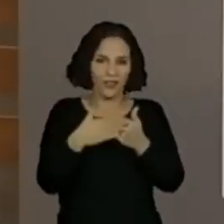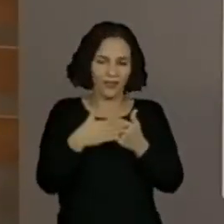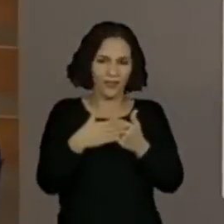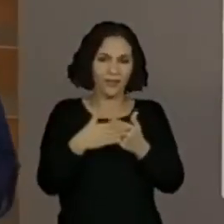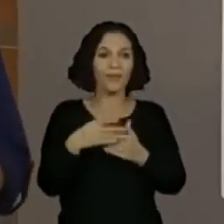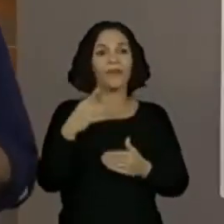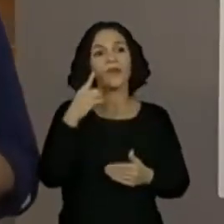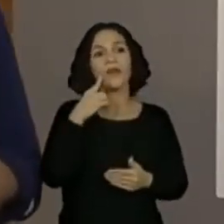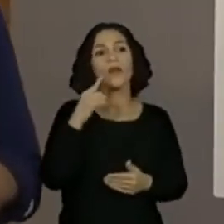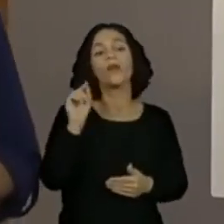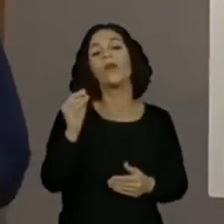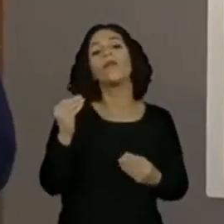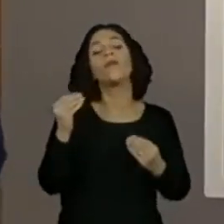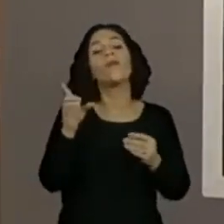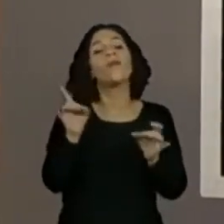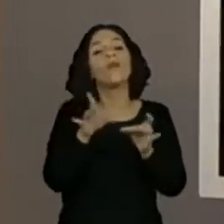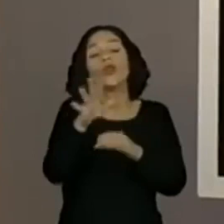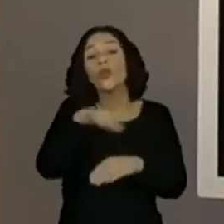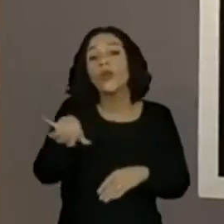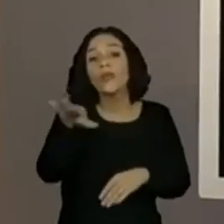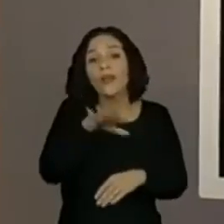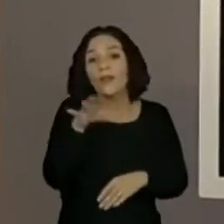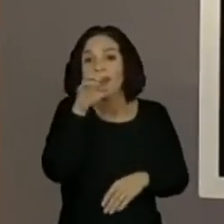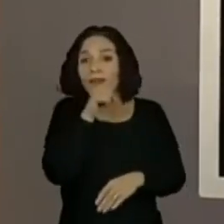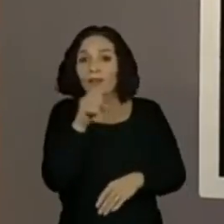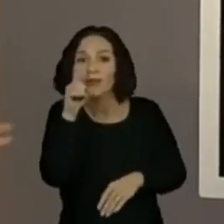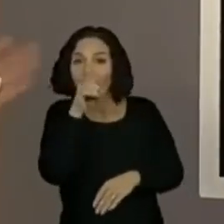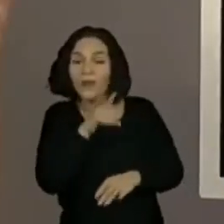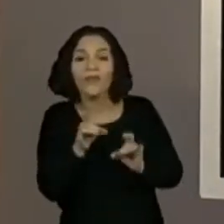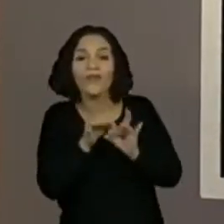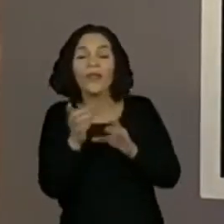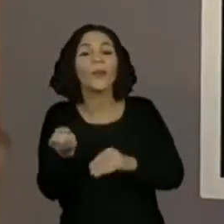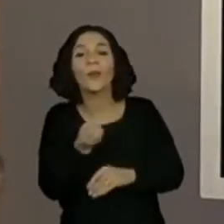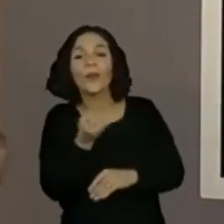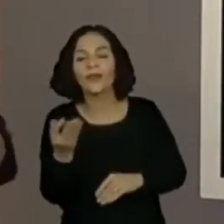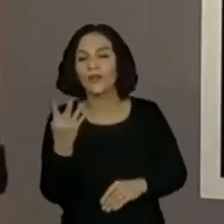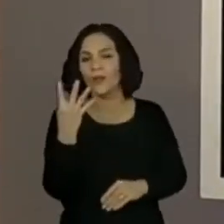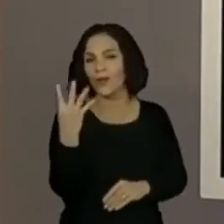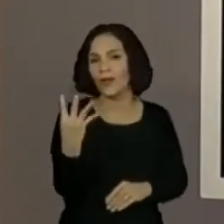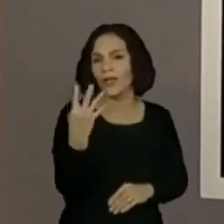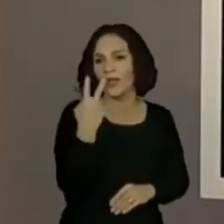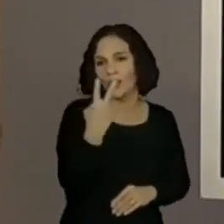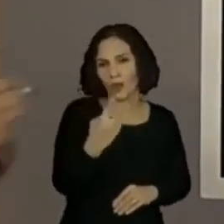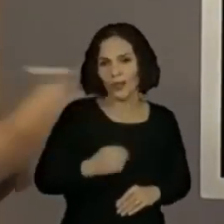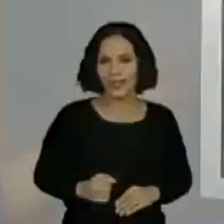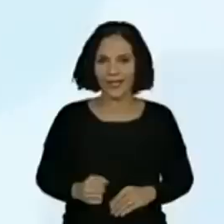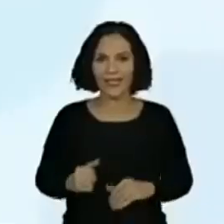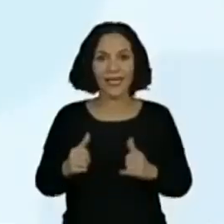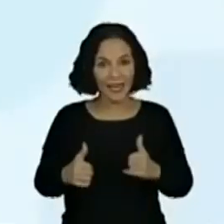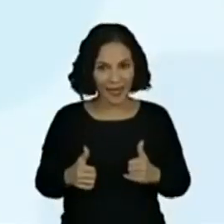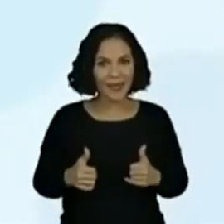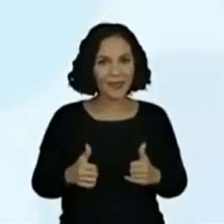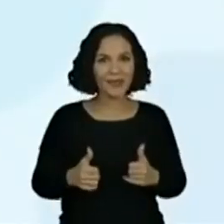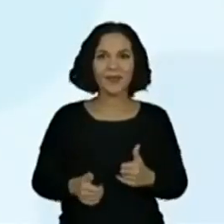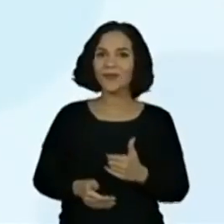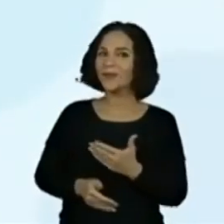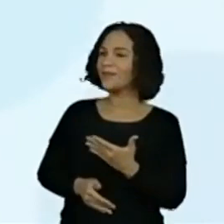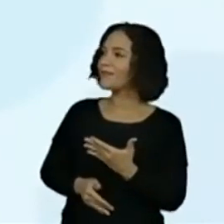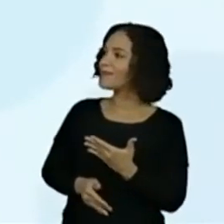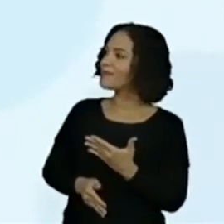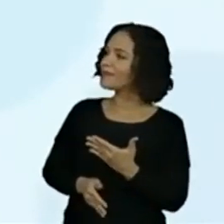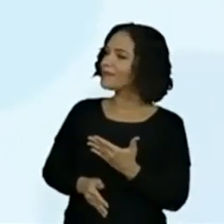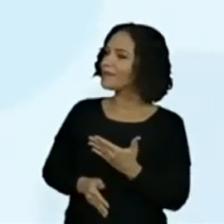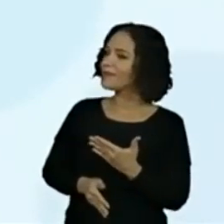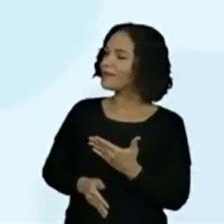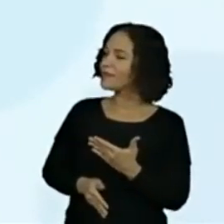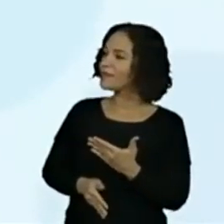Então, turminha, foram vendidas no final de semana, sábado e domingo, 42 balões, tá bom? E as professoras podem